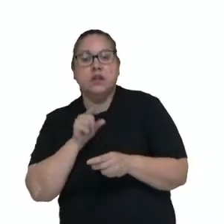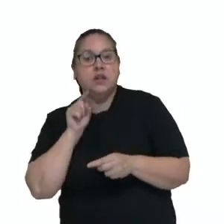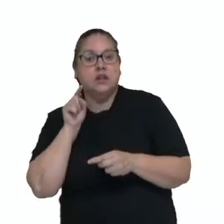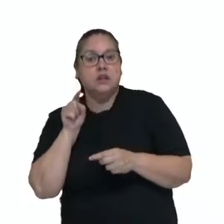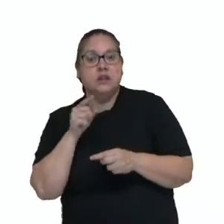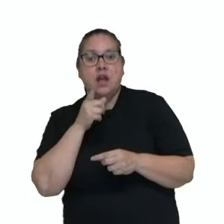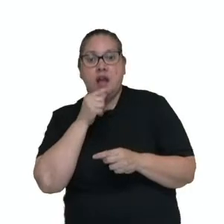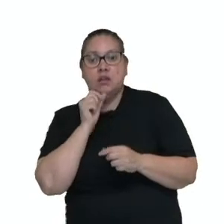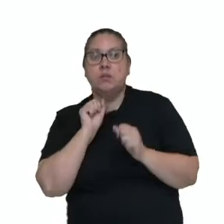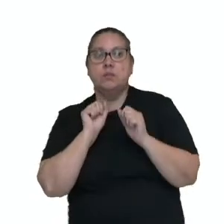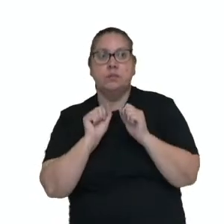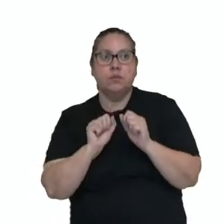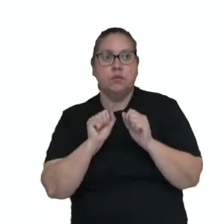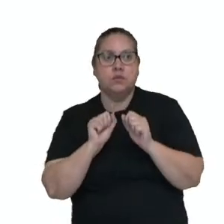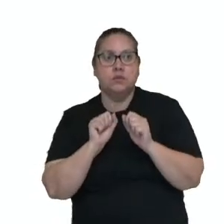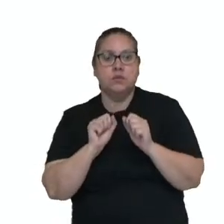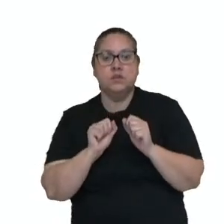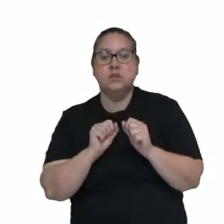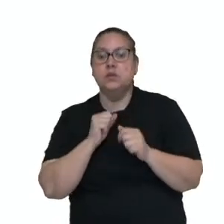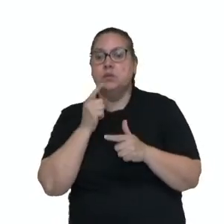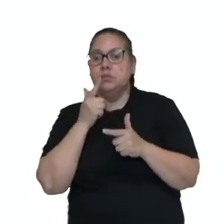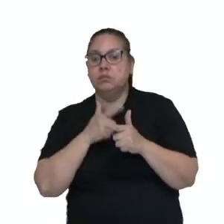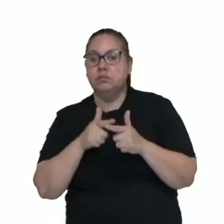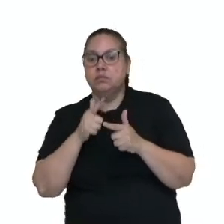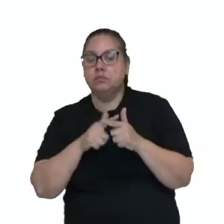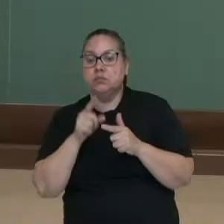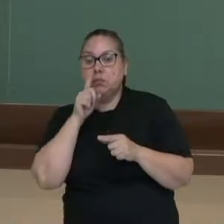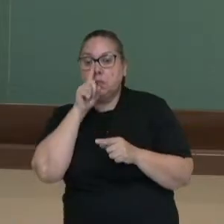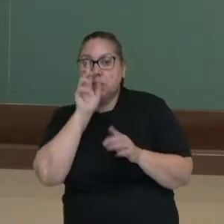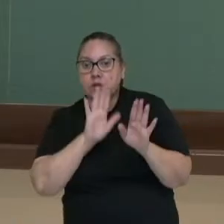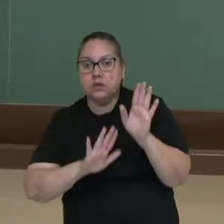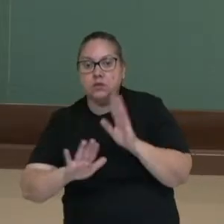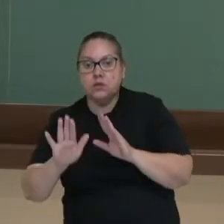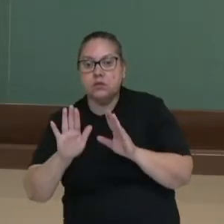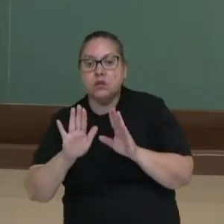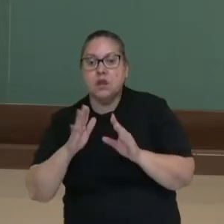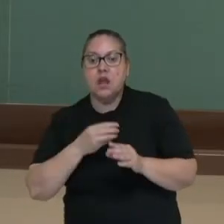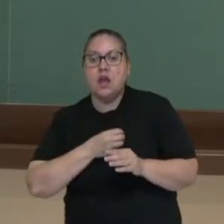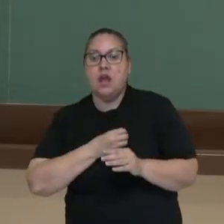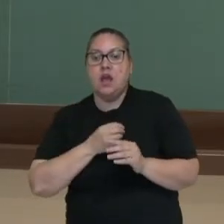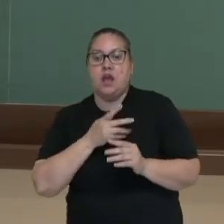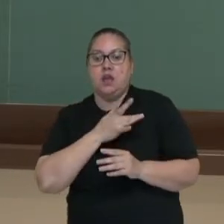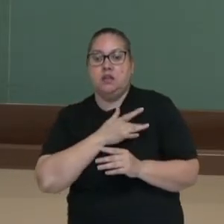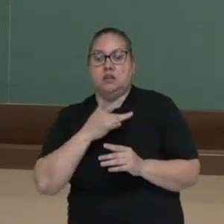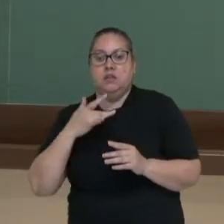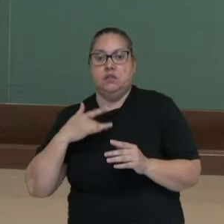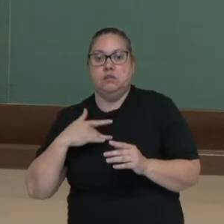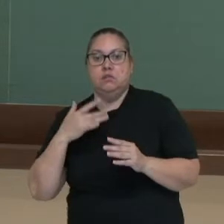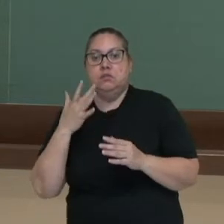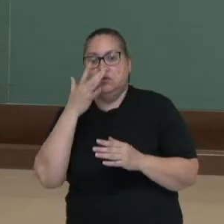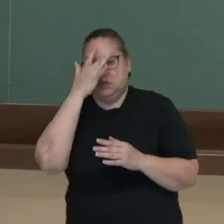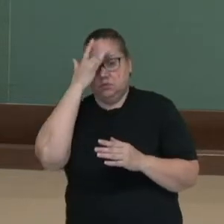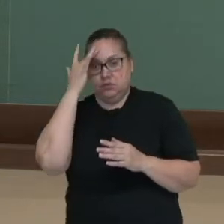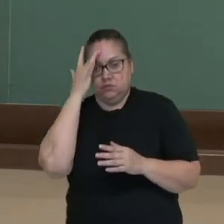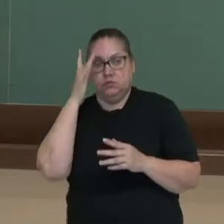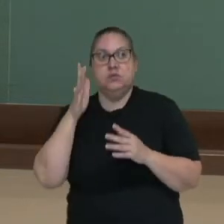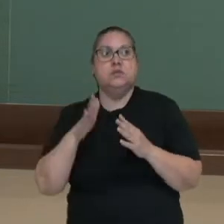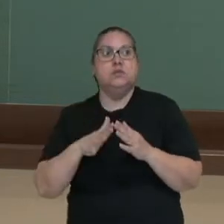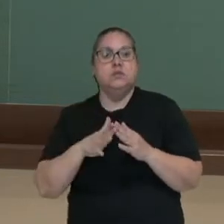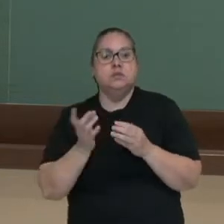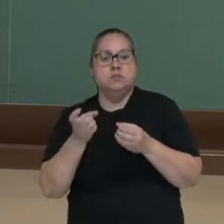aquela que é capaz de colocar em risco a saúde da população, porque tem presente nesta